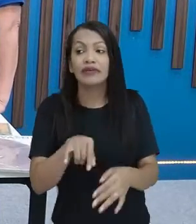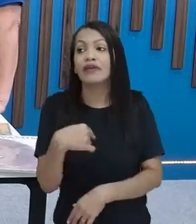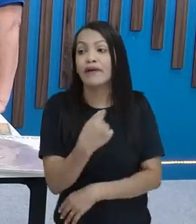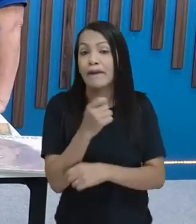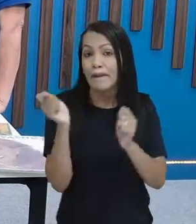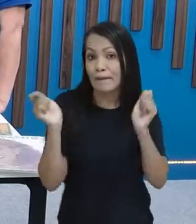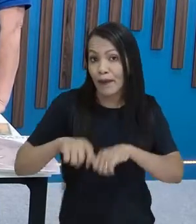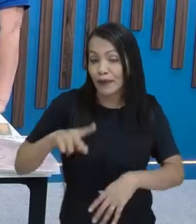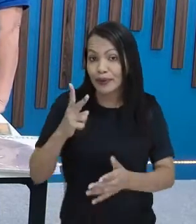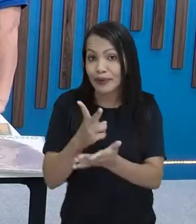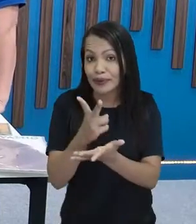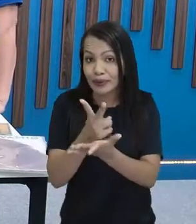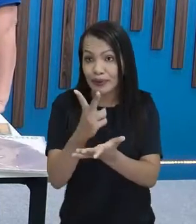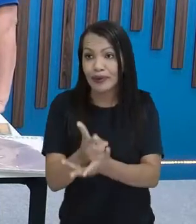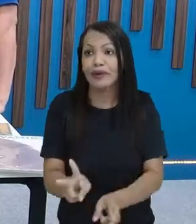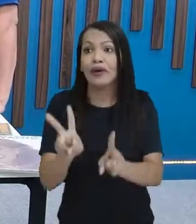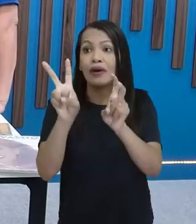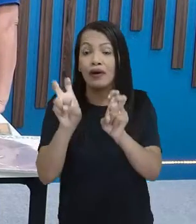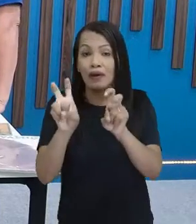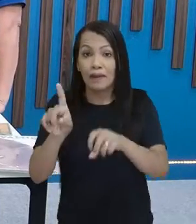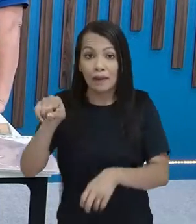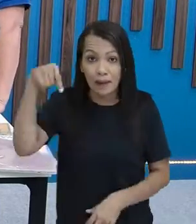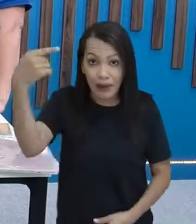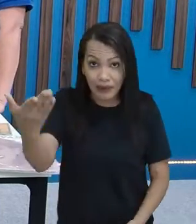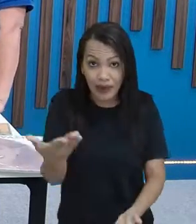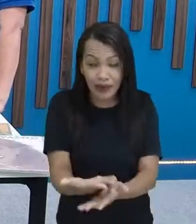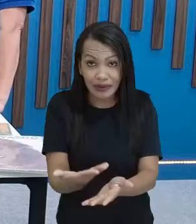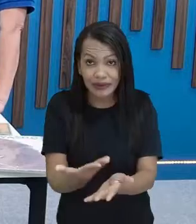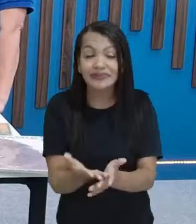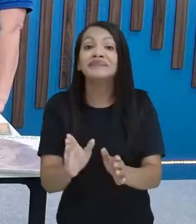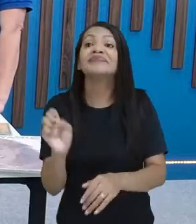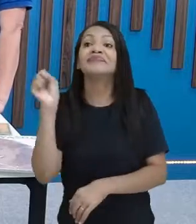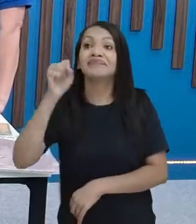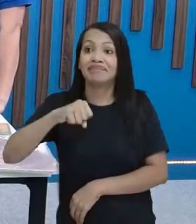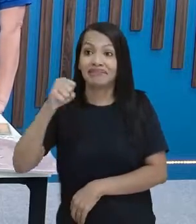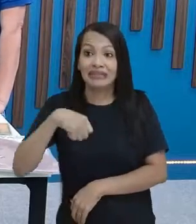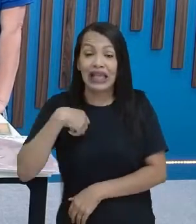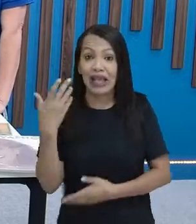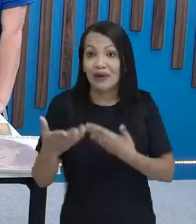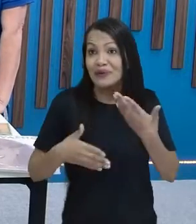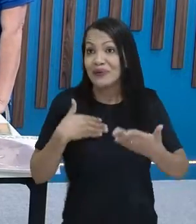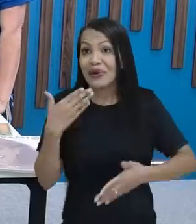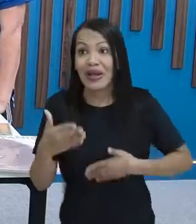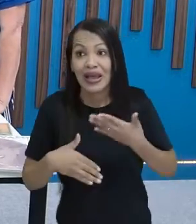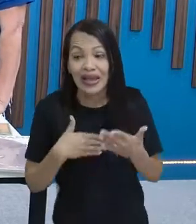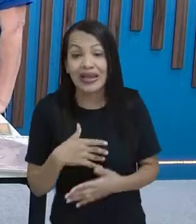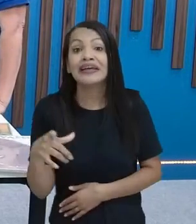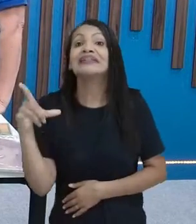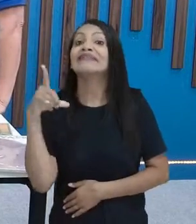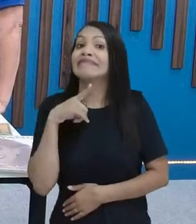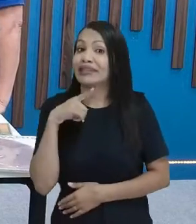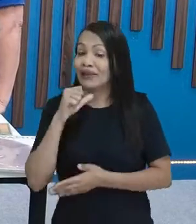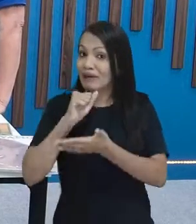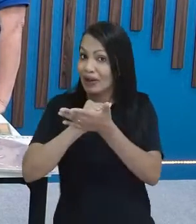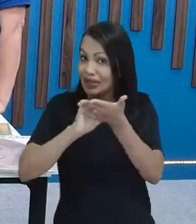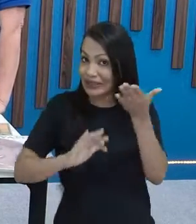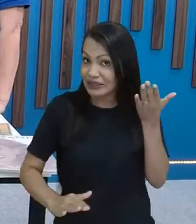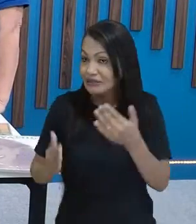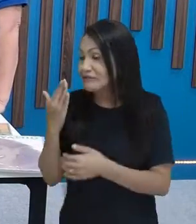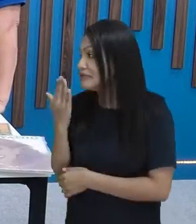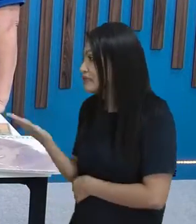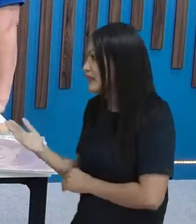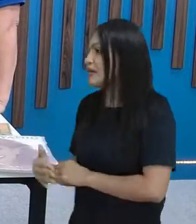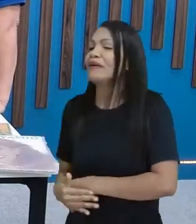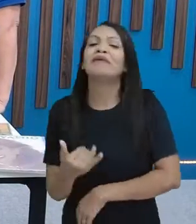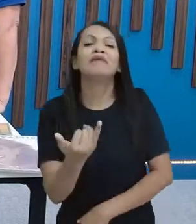pode continuar esse tema na próxima. Na próxima aula, exatamente. Eu estava empolgada, minha gente. Tem a atividade. Olha, me